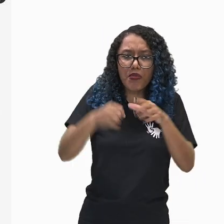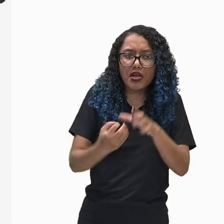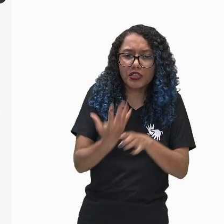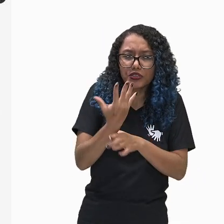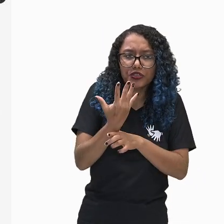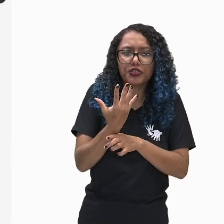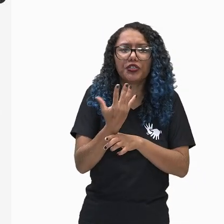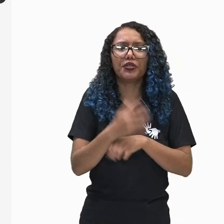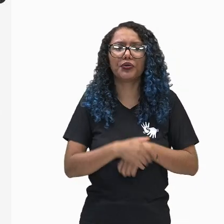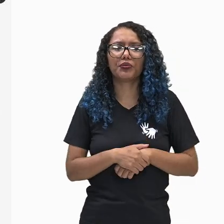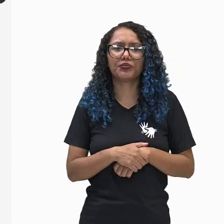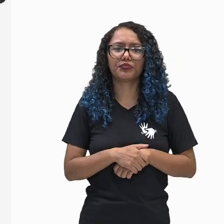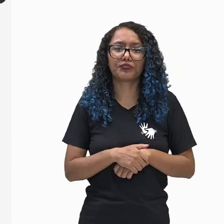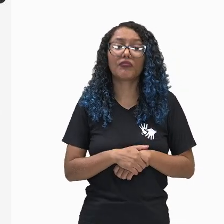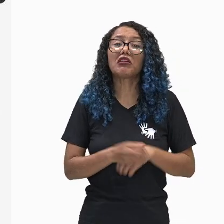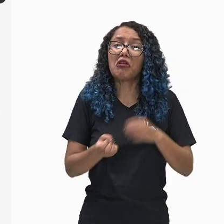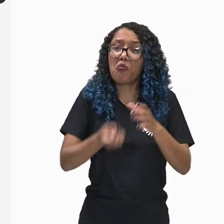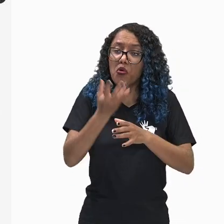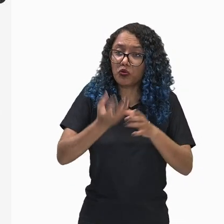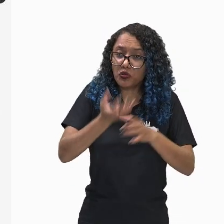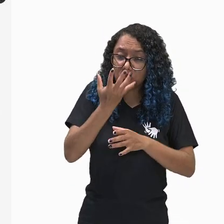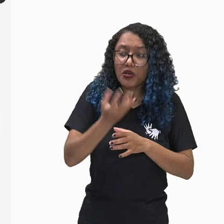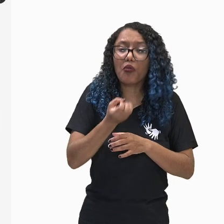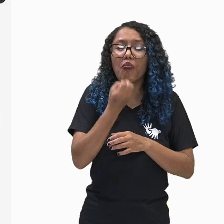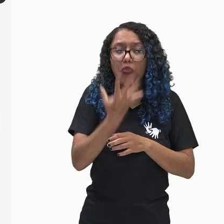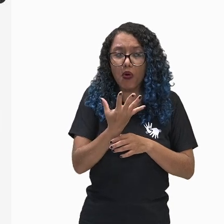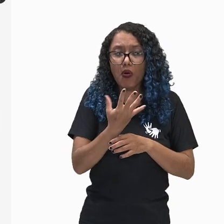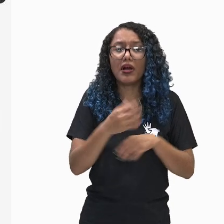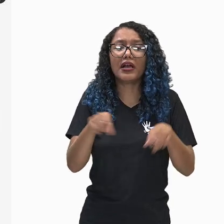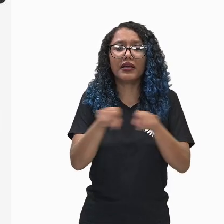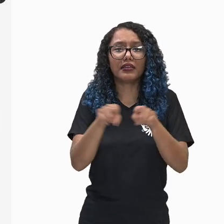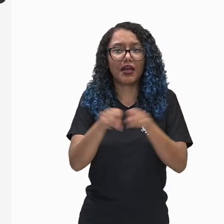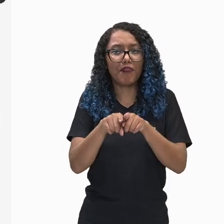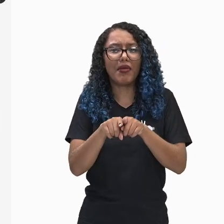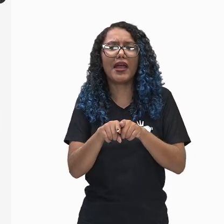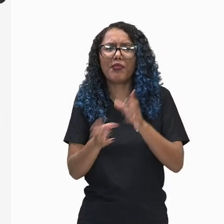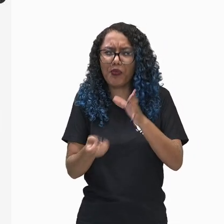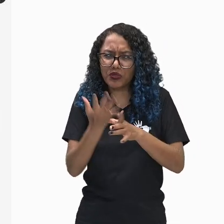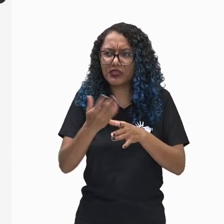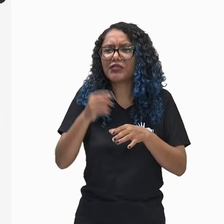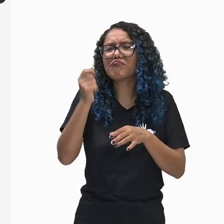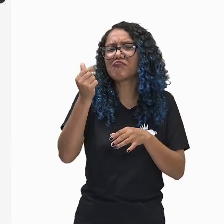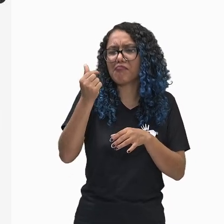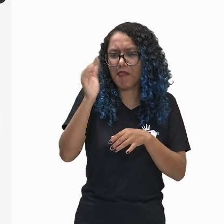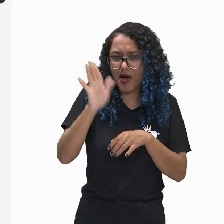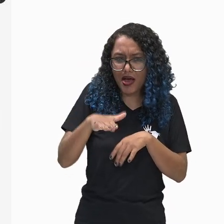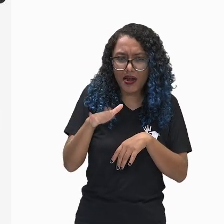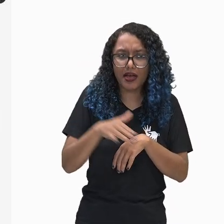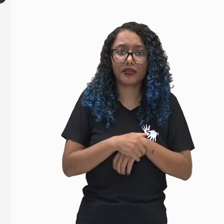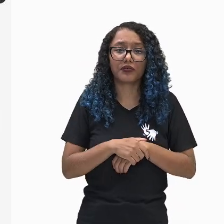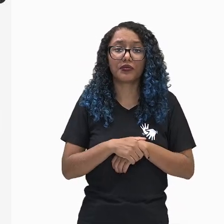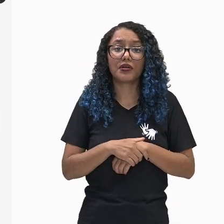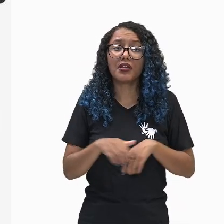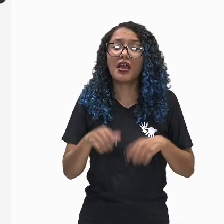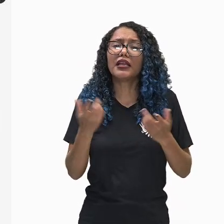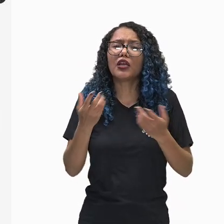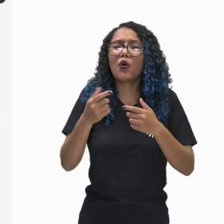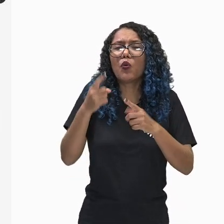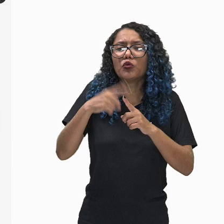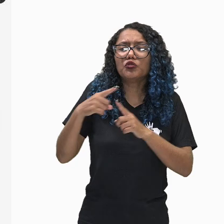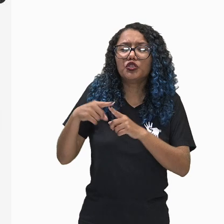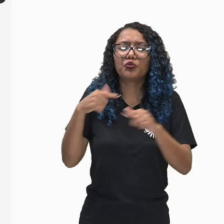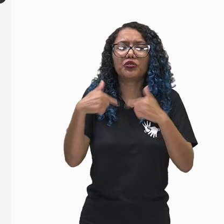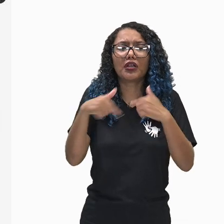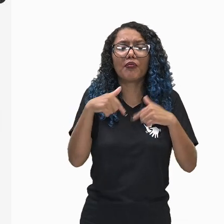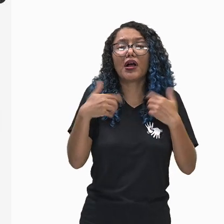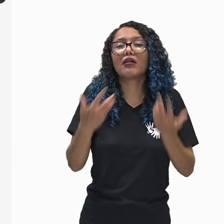maior produtividade, baixando os custos de produção. No início, o café contou com a mão de obra escrava, tá, gente?